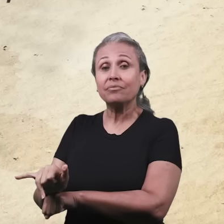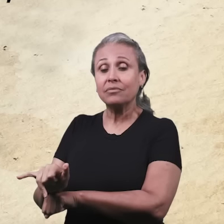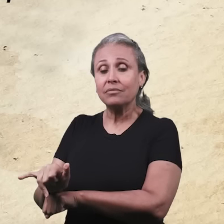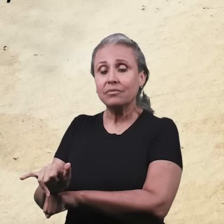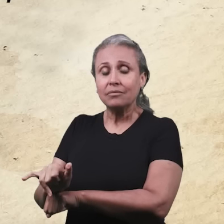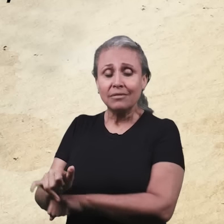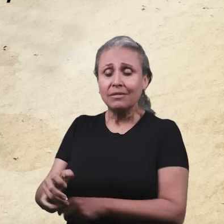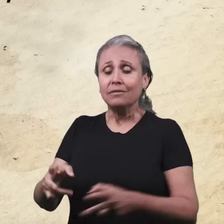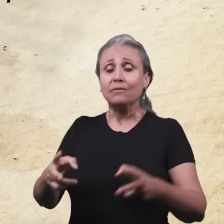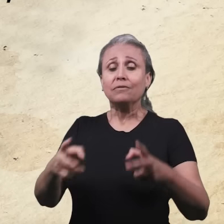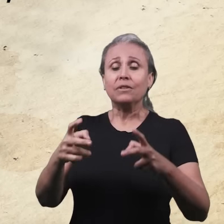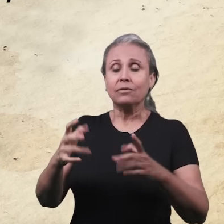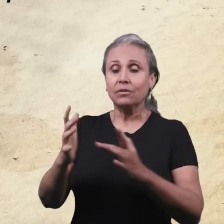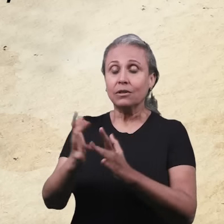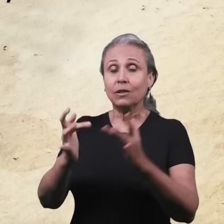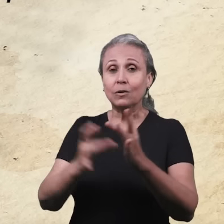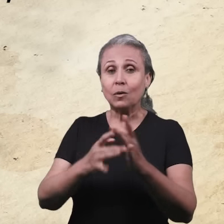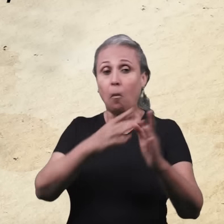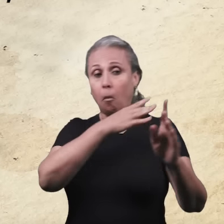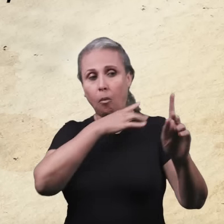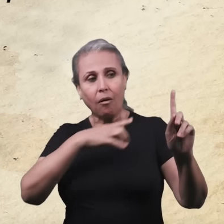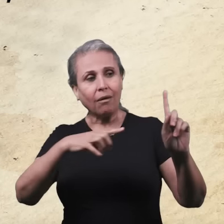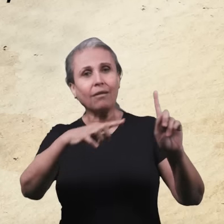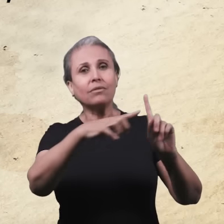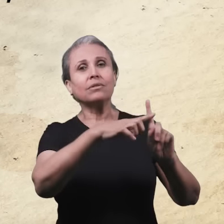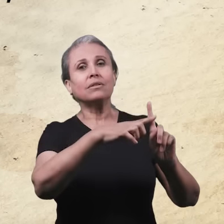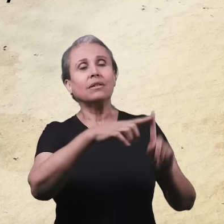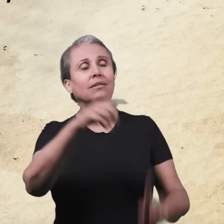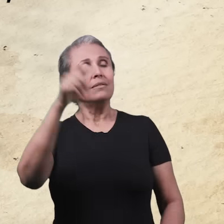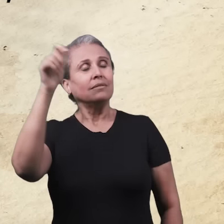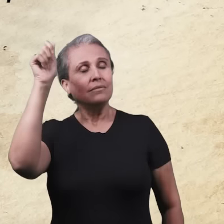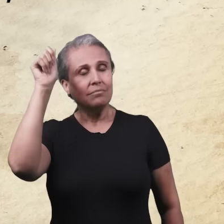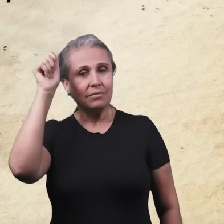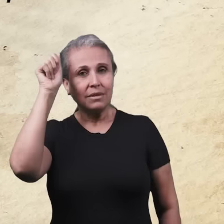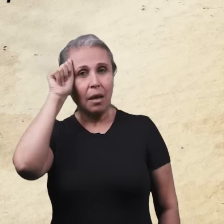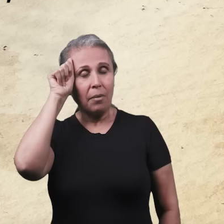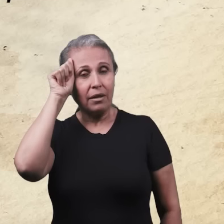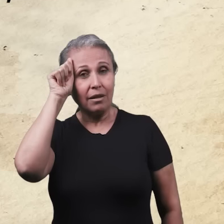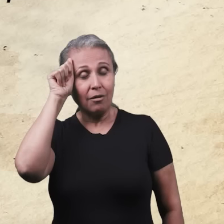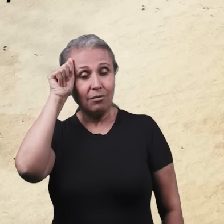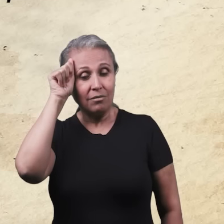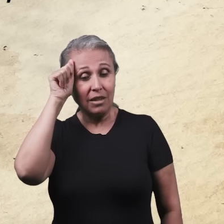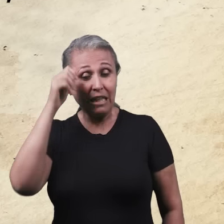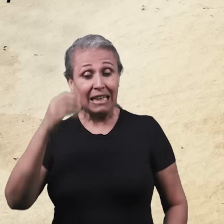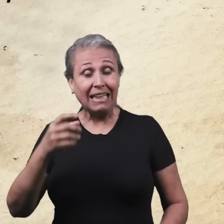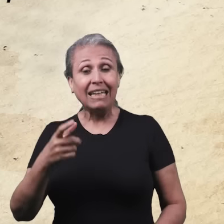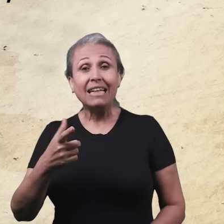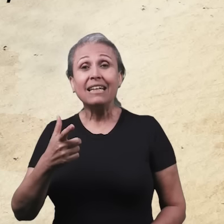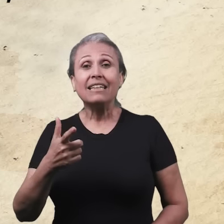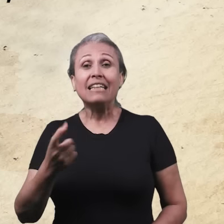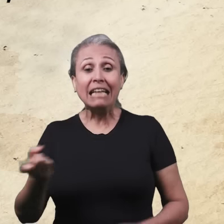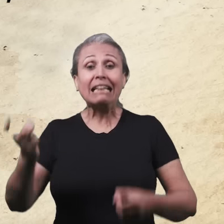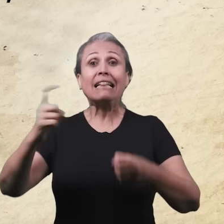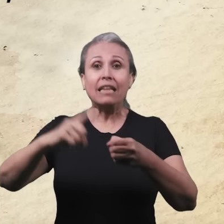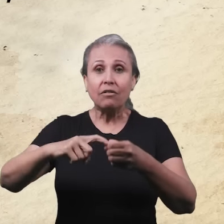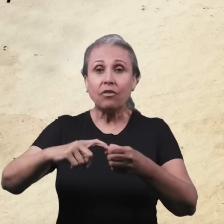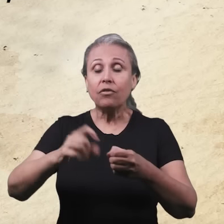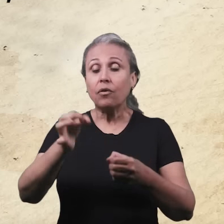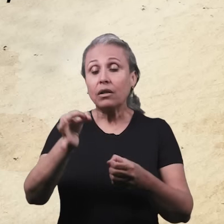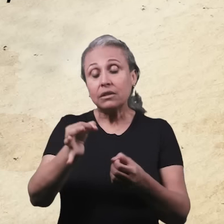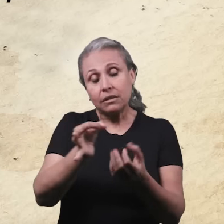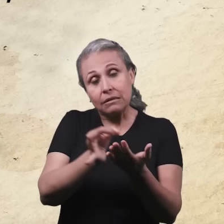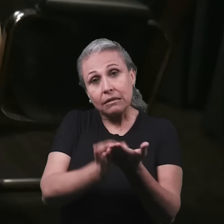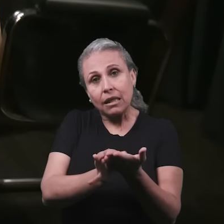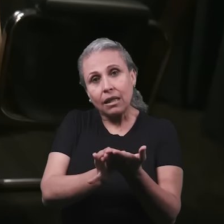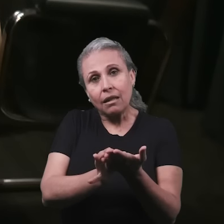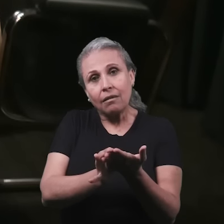vendo que fora condenado, trouxe arrependido 30 moedas de prata. Então, assim, aparentemente havia ali o arrependimento,